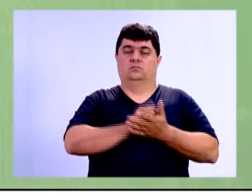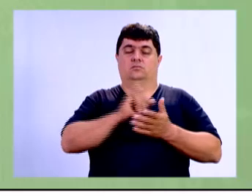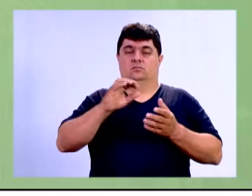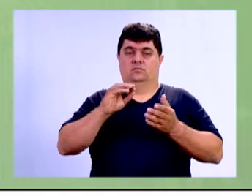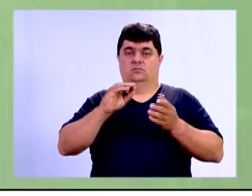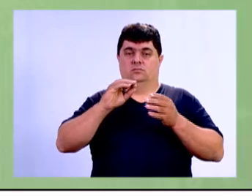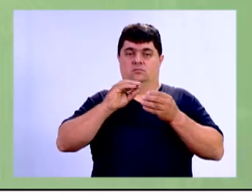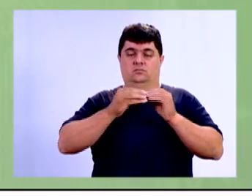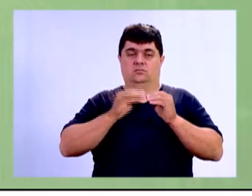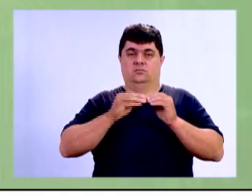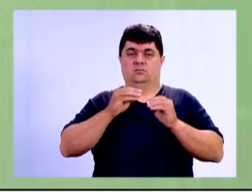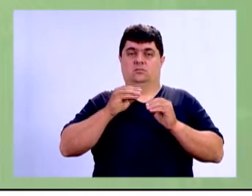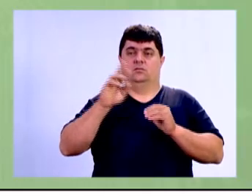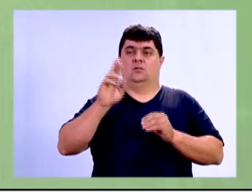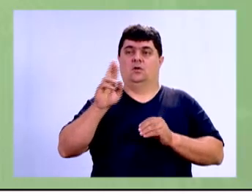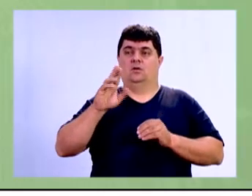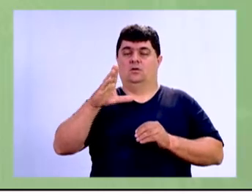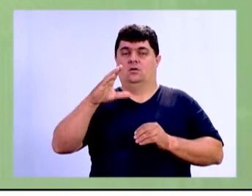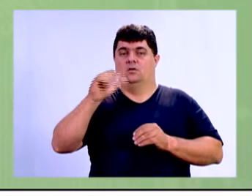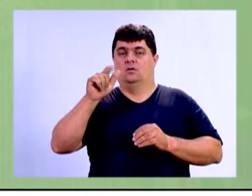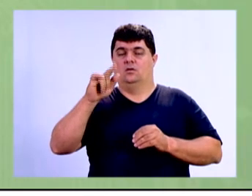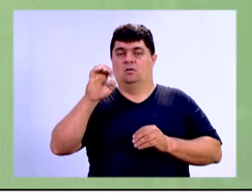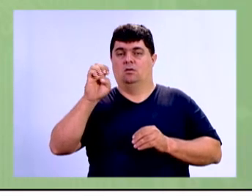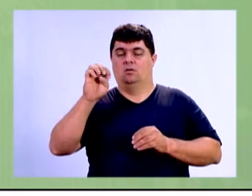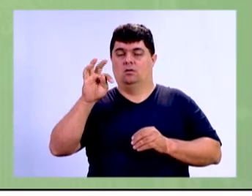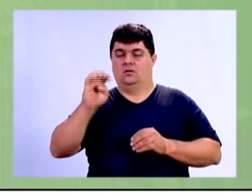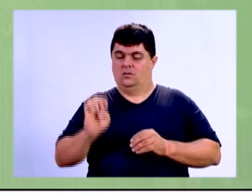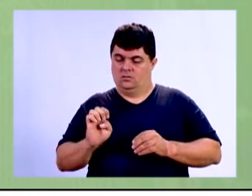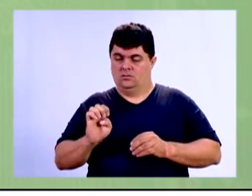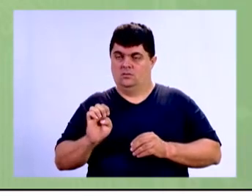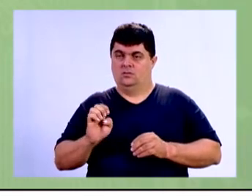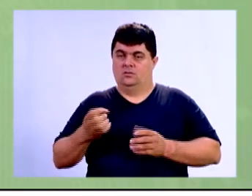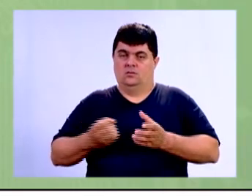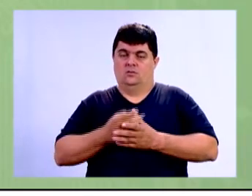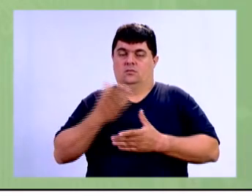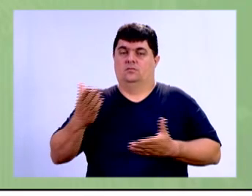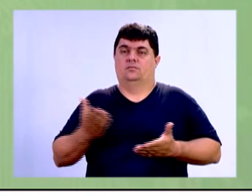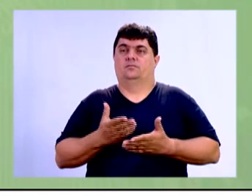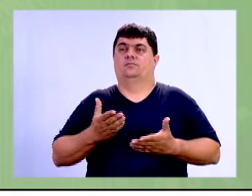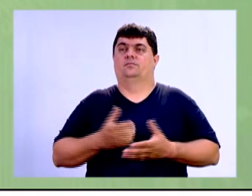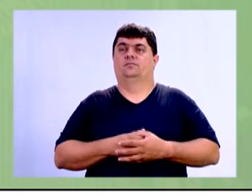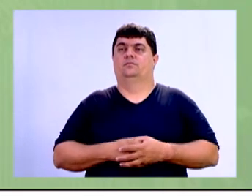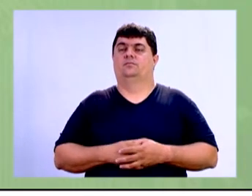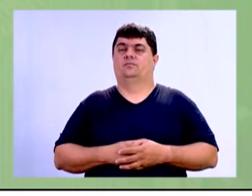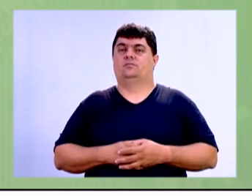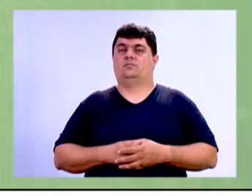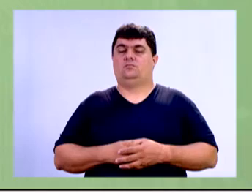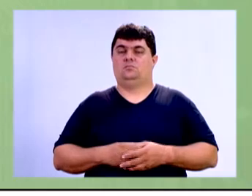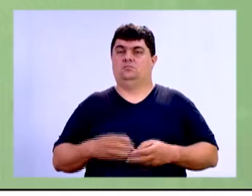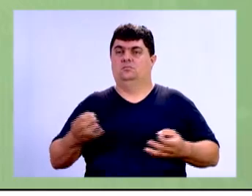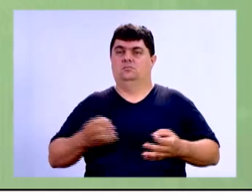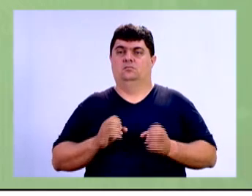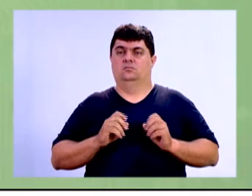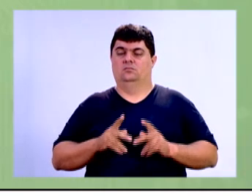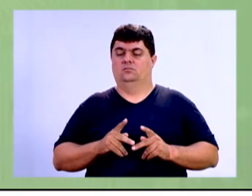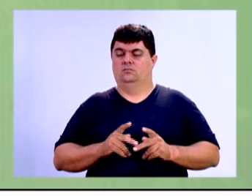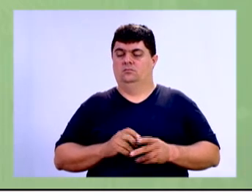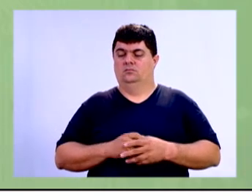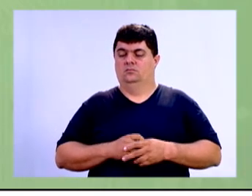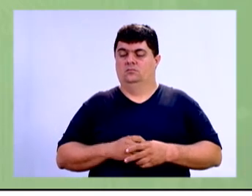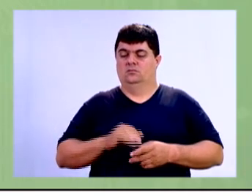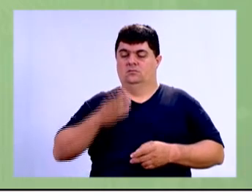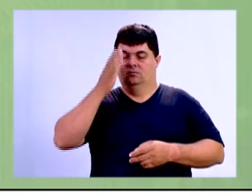de clientes, quem, gente? O cliente que eu acabei de criar. Perfeito. Sabendo isso